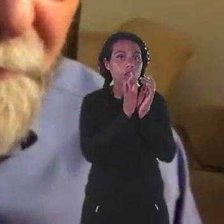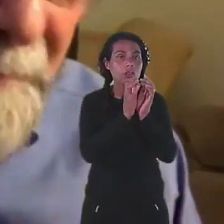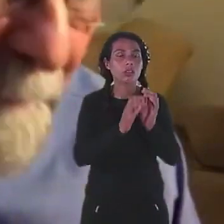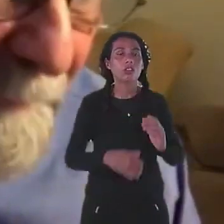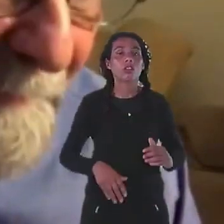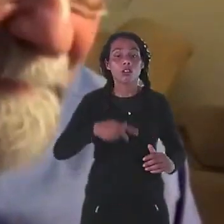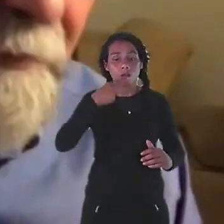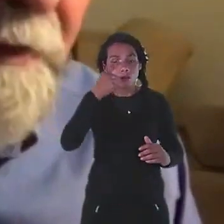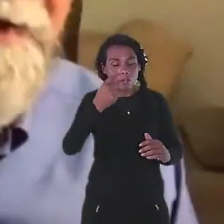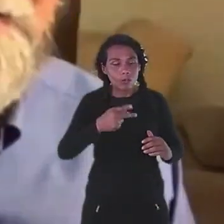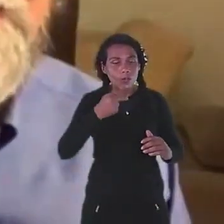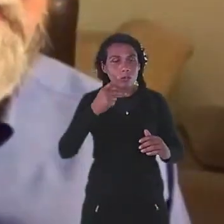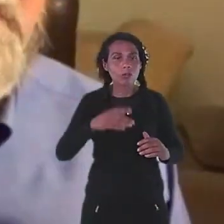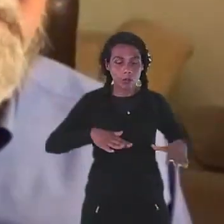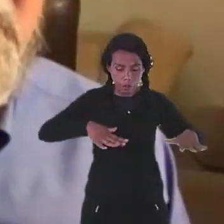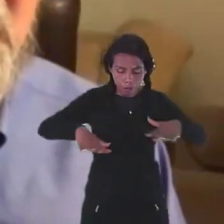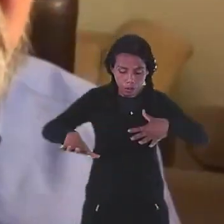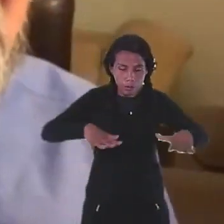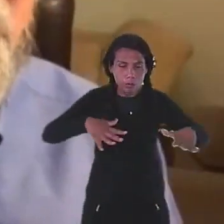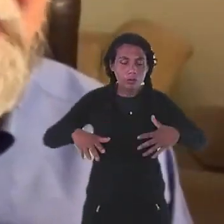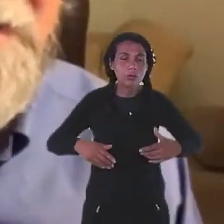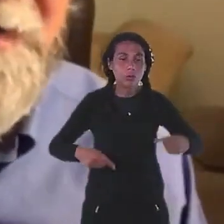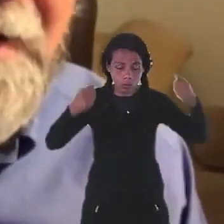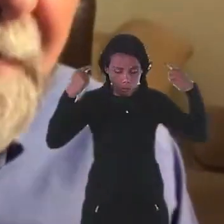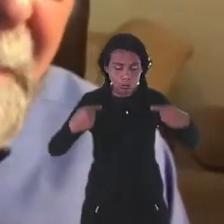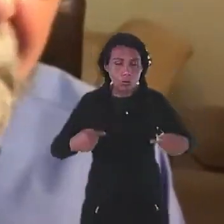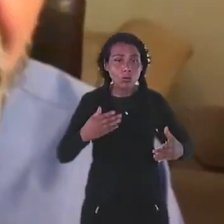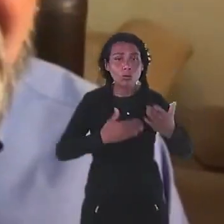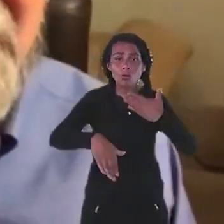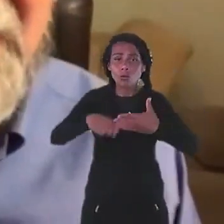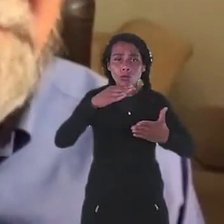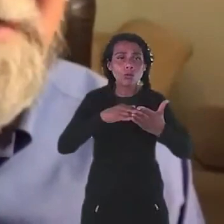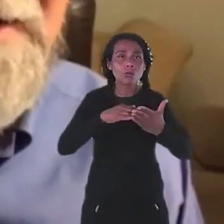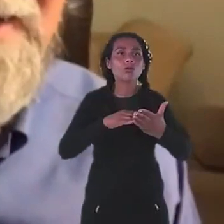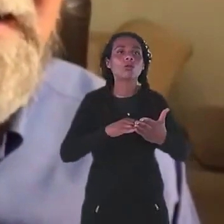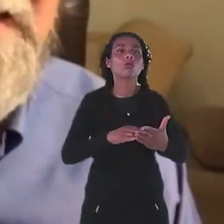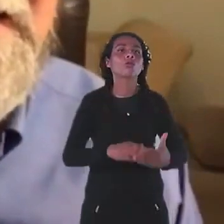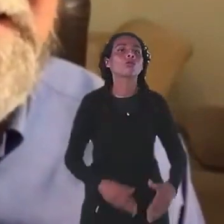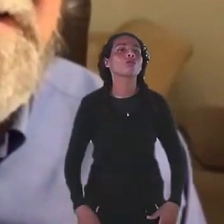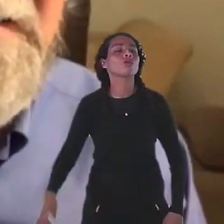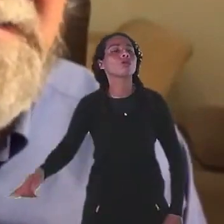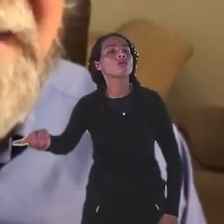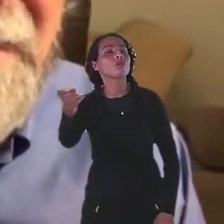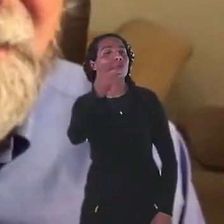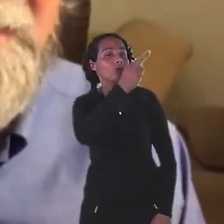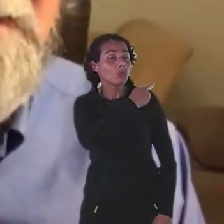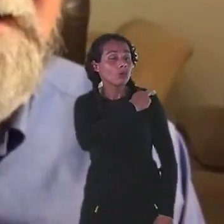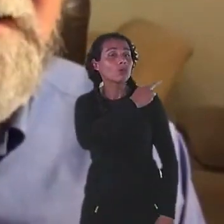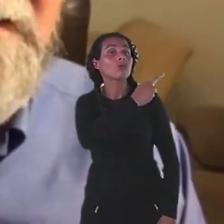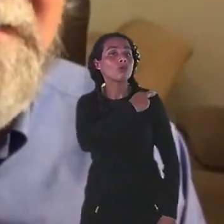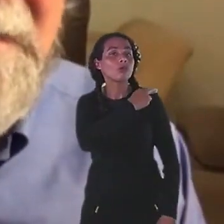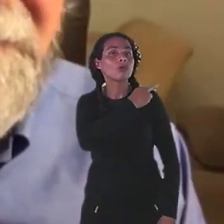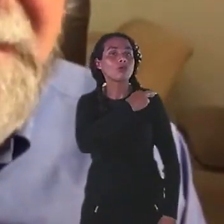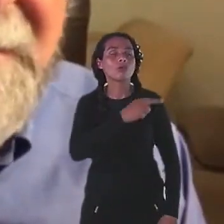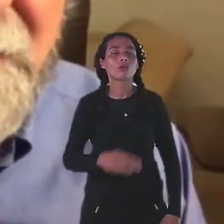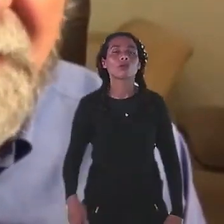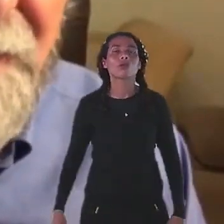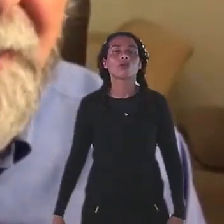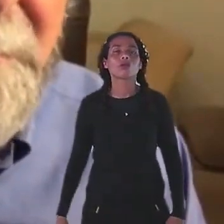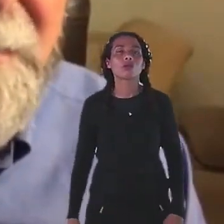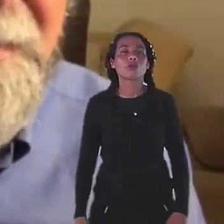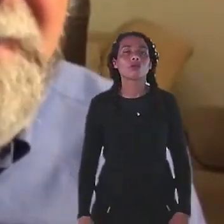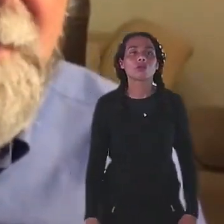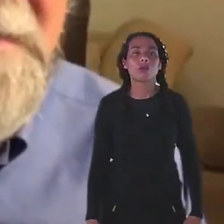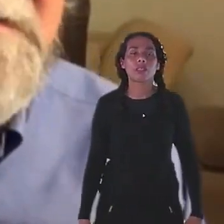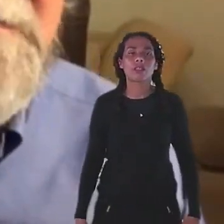pelo lobo frontal e parietal, que eu estudo há 30 e tantos anos, é basicamente central na definição